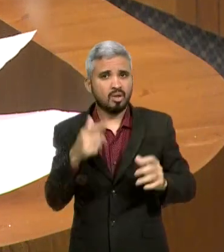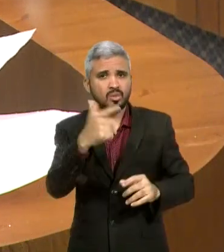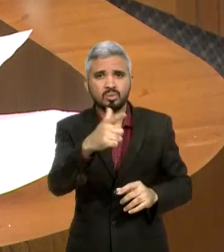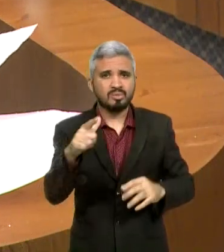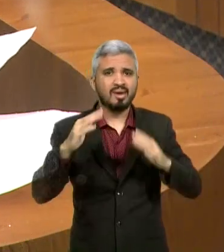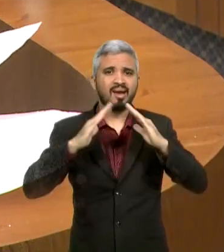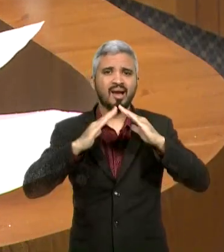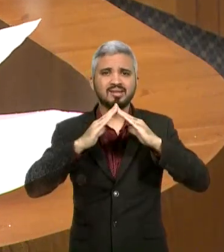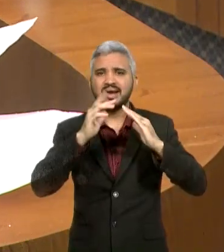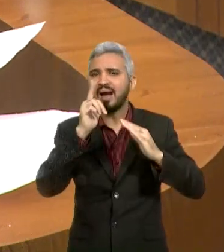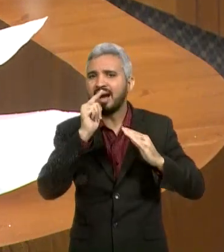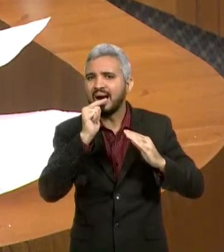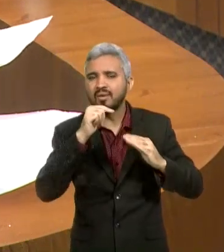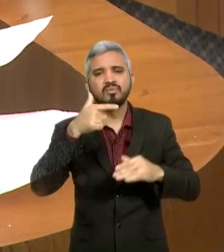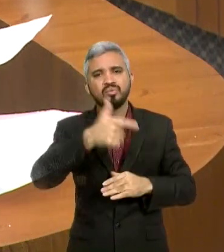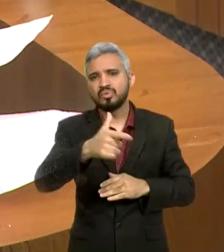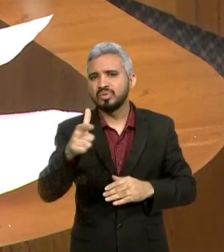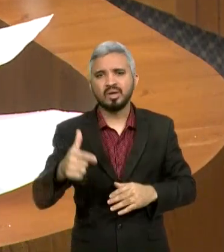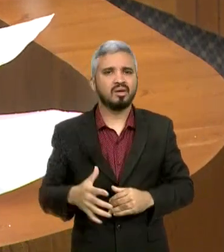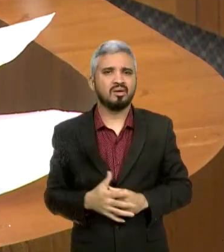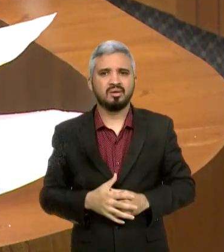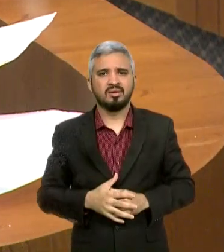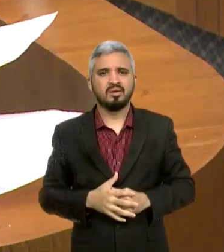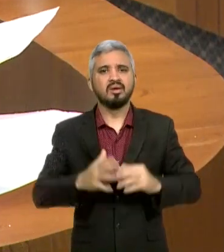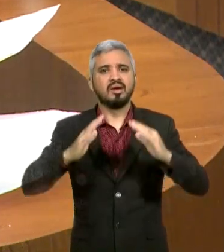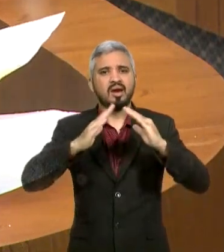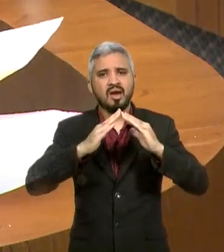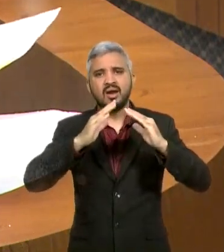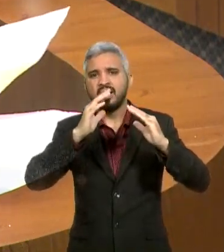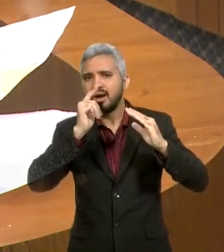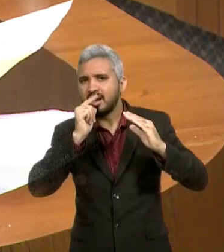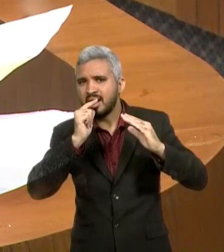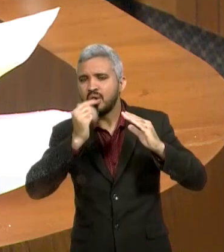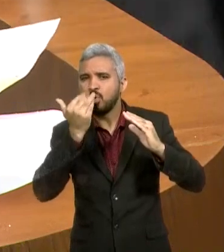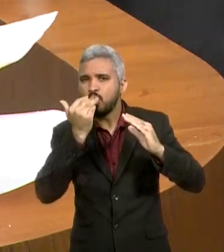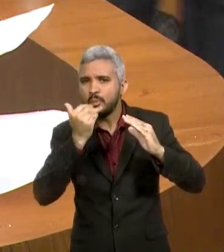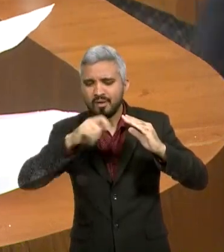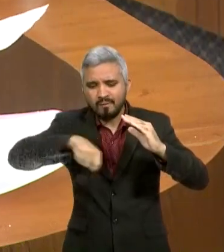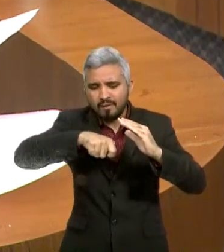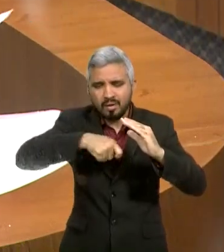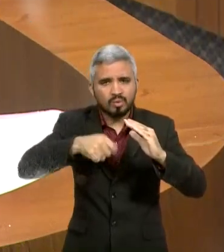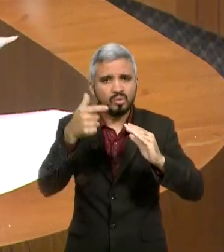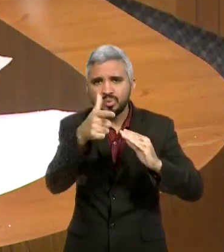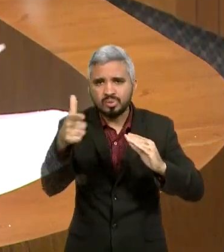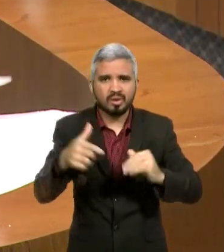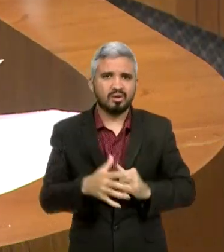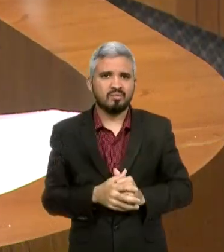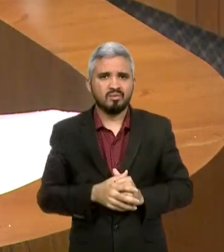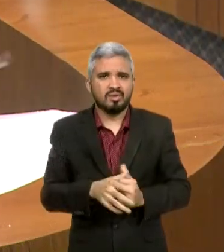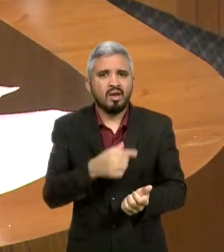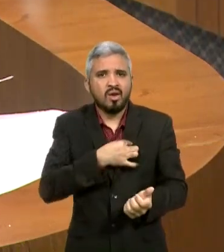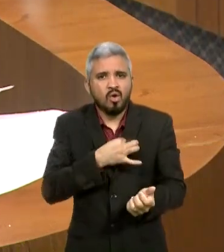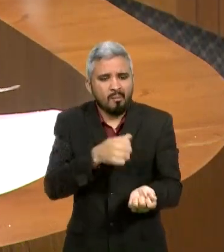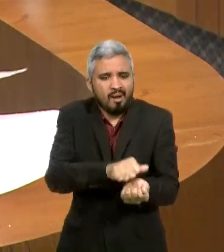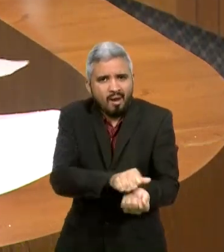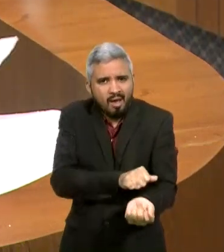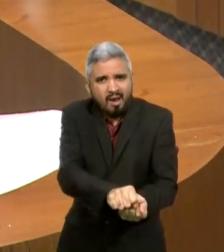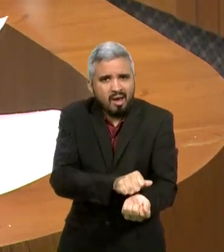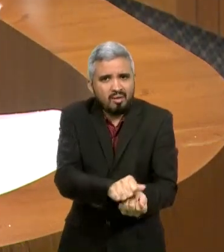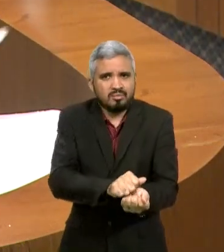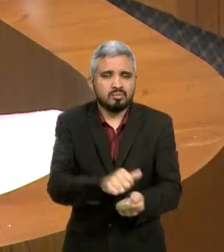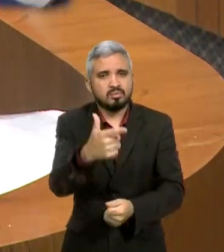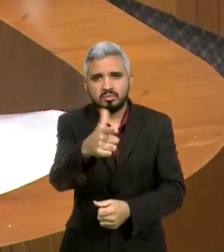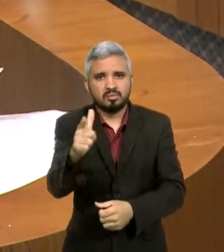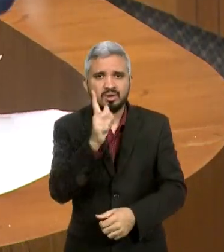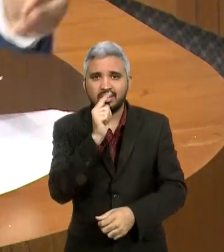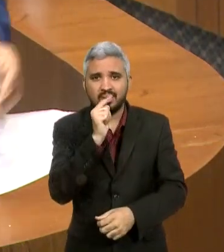um mingau de um recém-nascido, para lavar a roupa de um idoso. Um apelo ao Governo do Estado